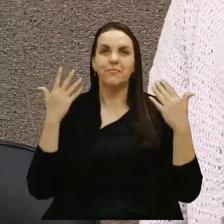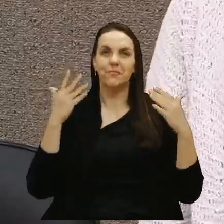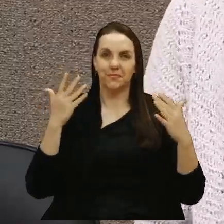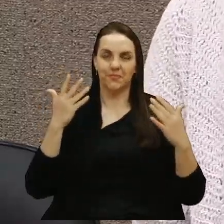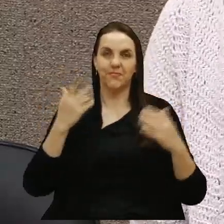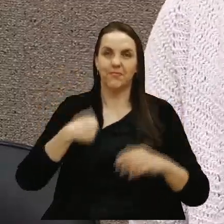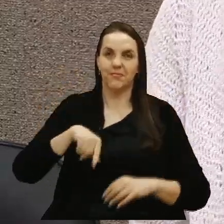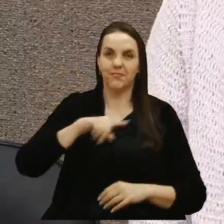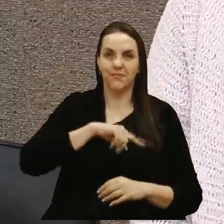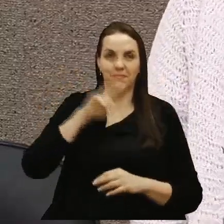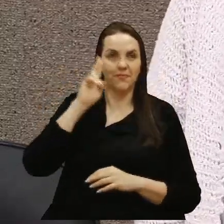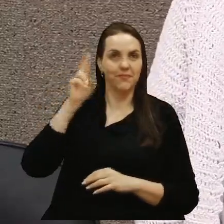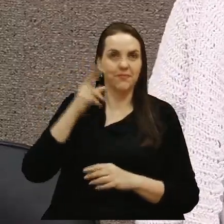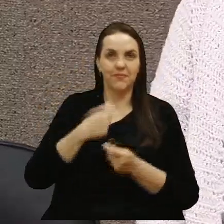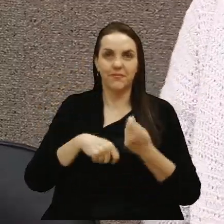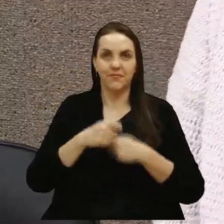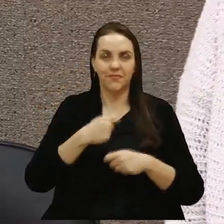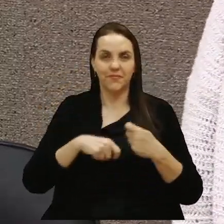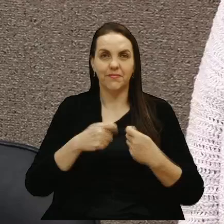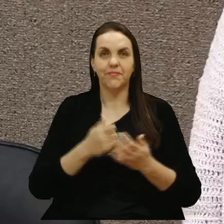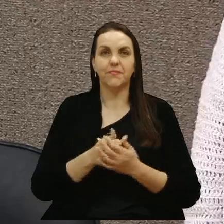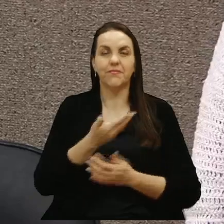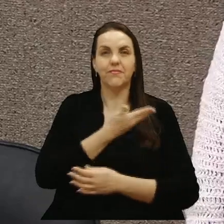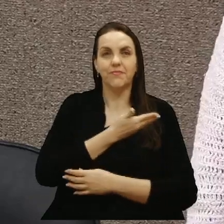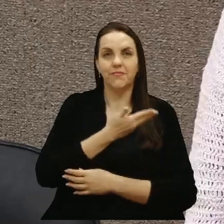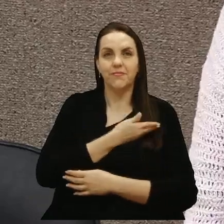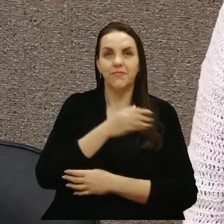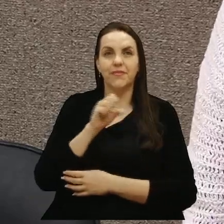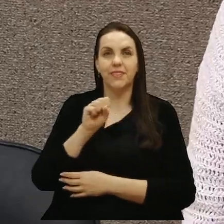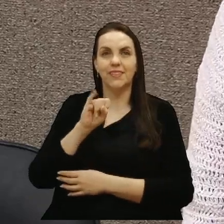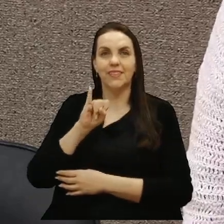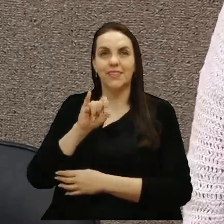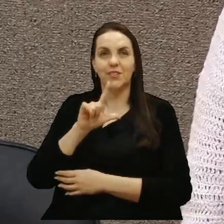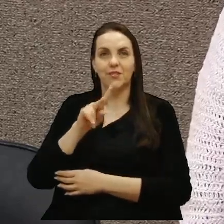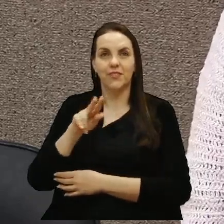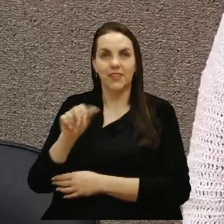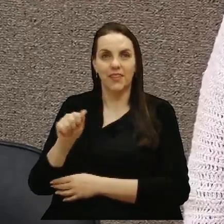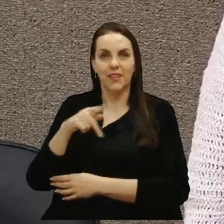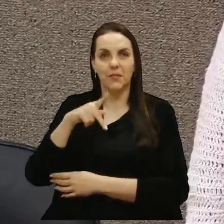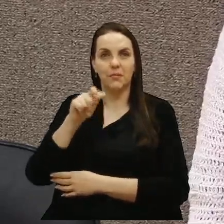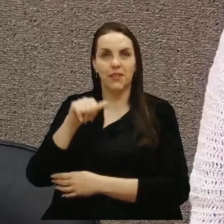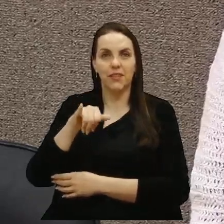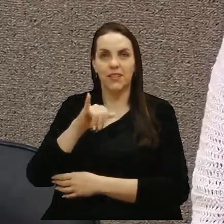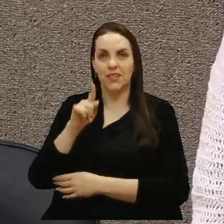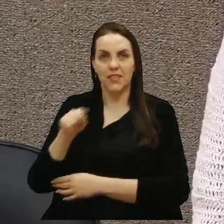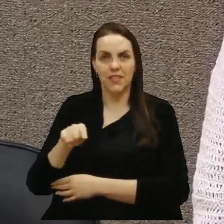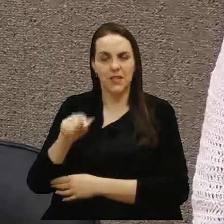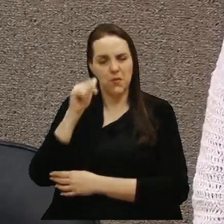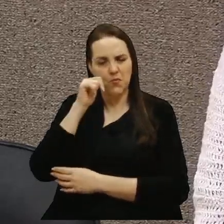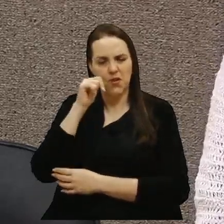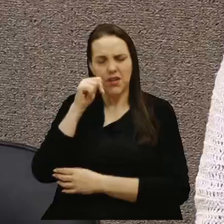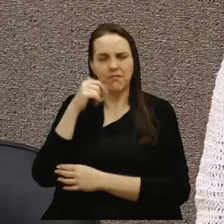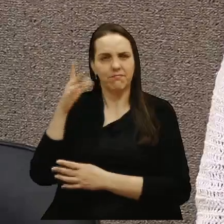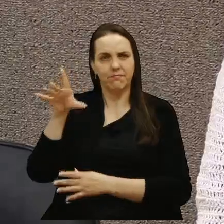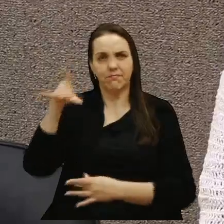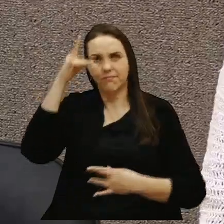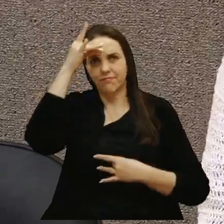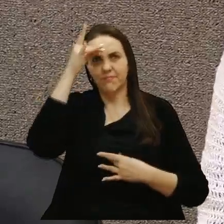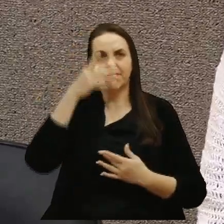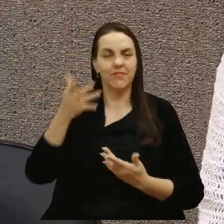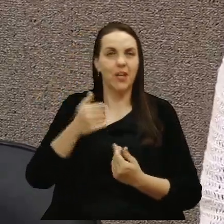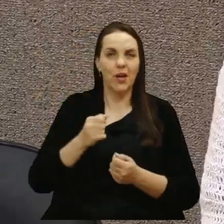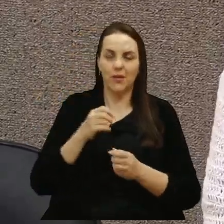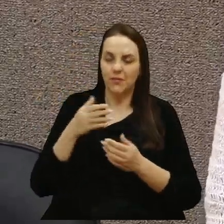nossa diretora administrativa, amiga Silvia Panis, uma mulher inspiradora e que comanda a turma, então a ela,